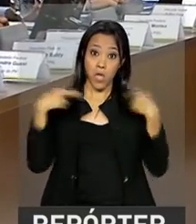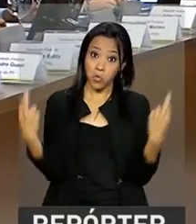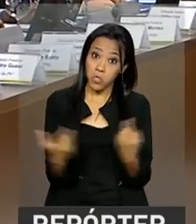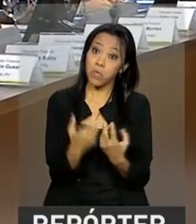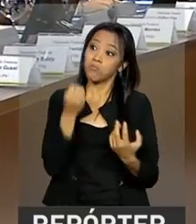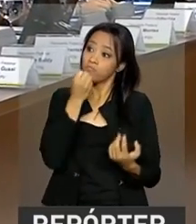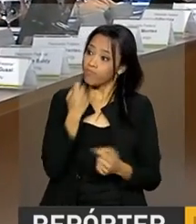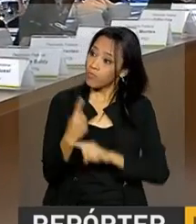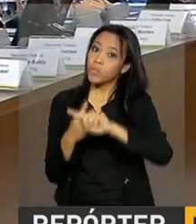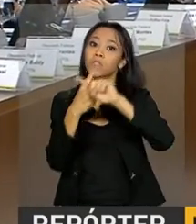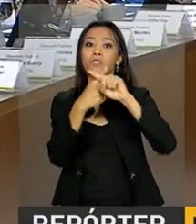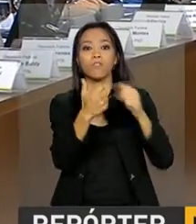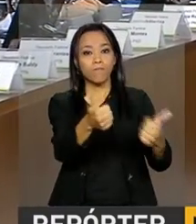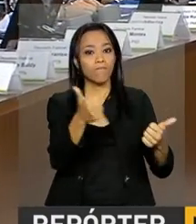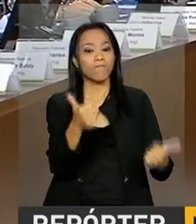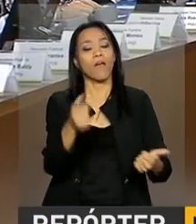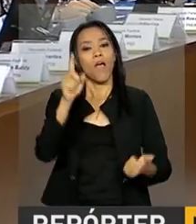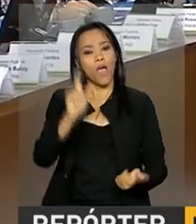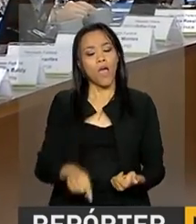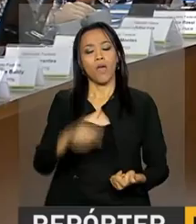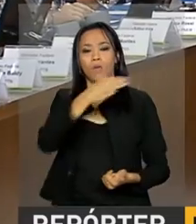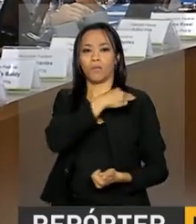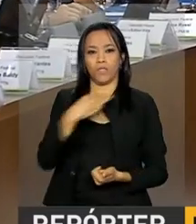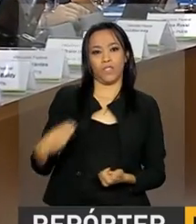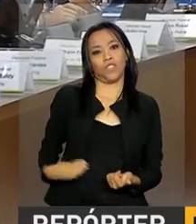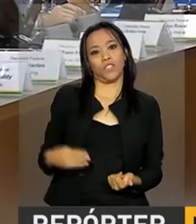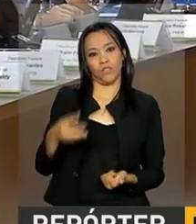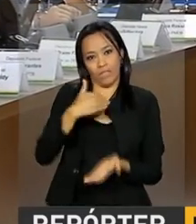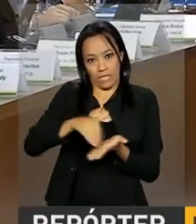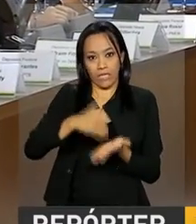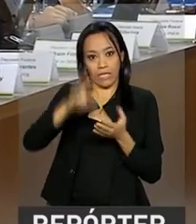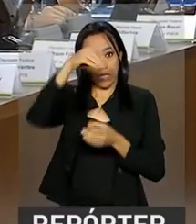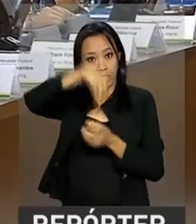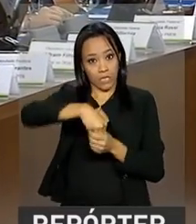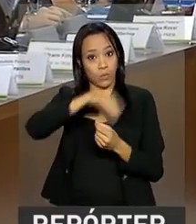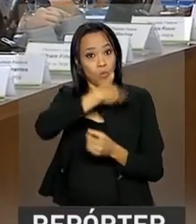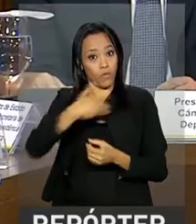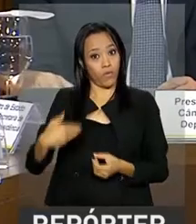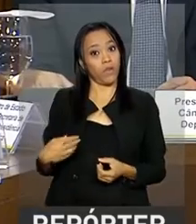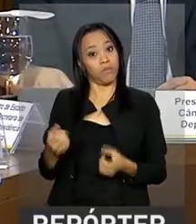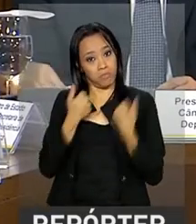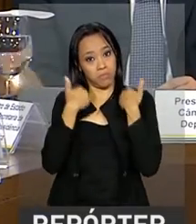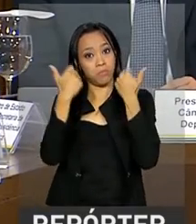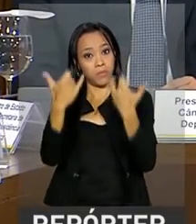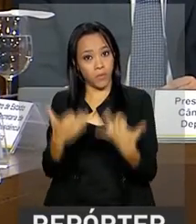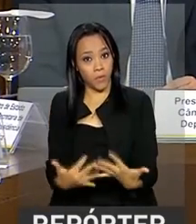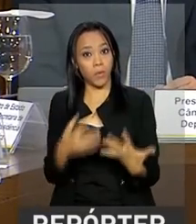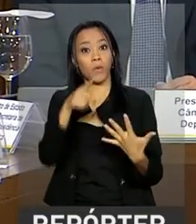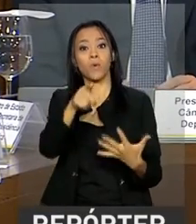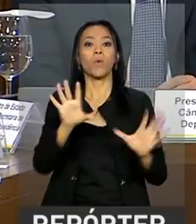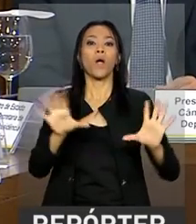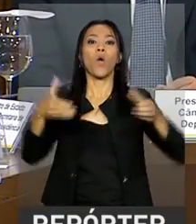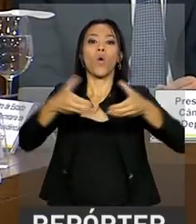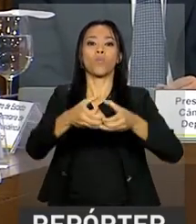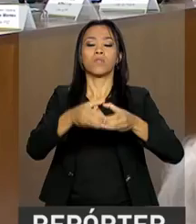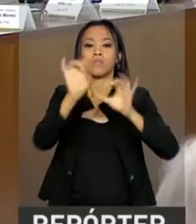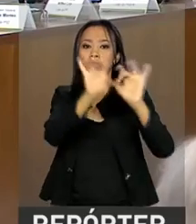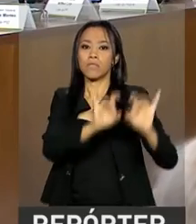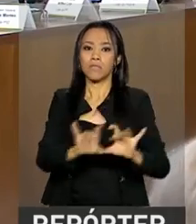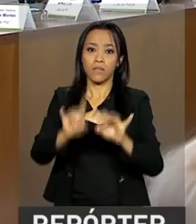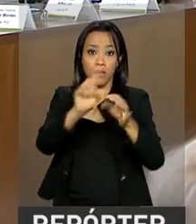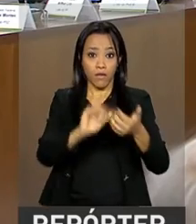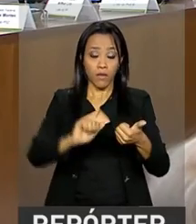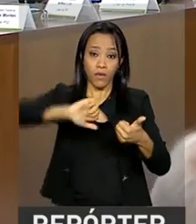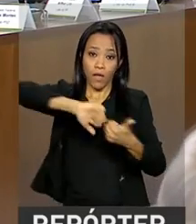foi assim que o ministro da secretaria de governo classificou o encontro do presidente michel temer com a comissão especial que avalia